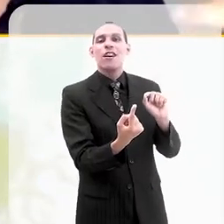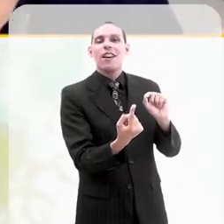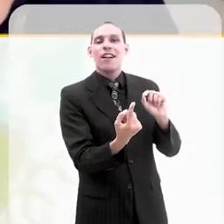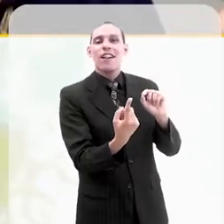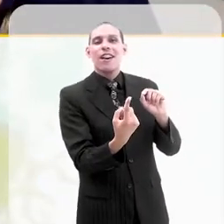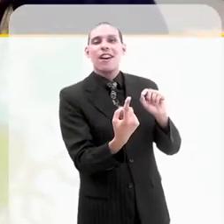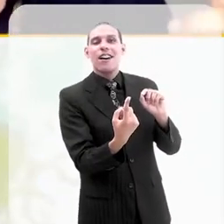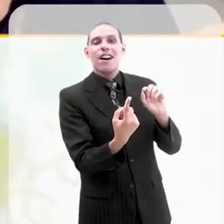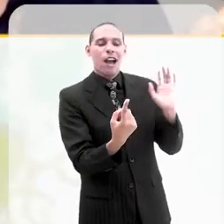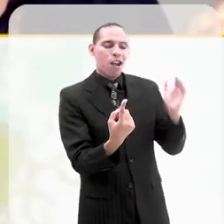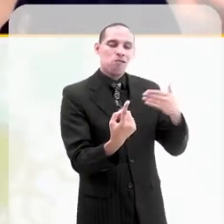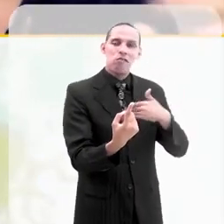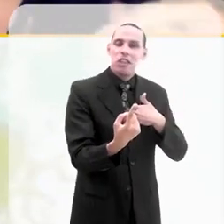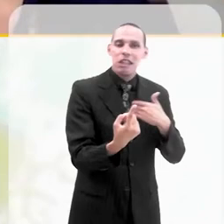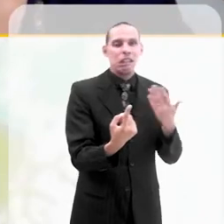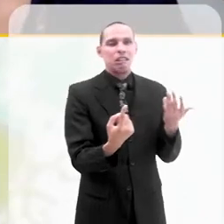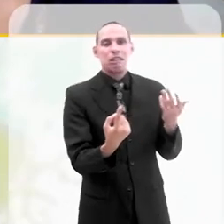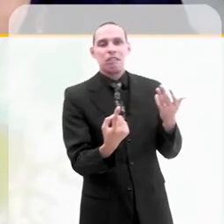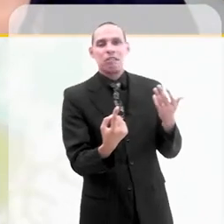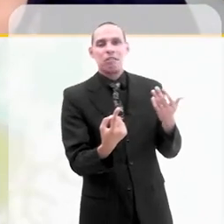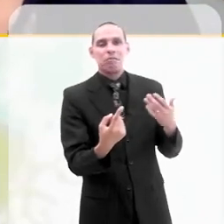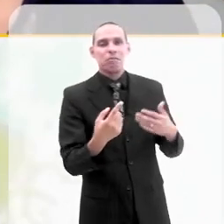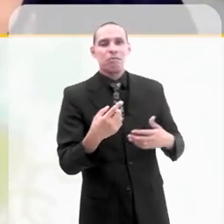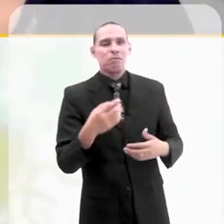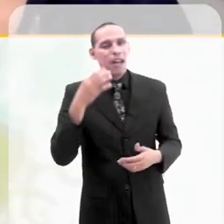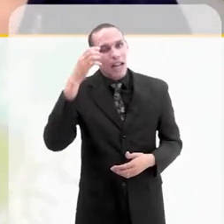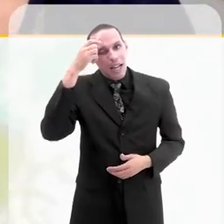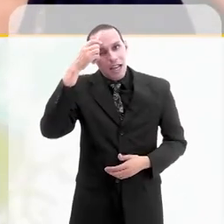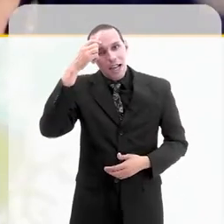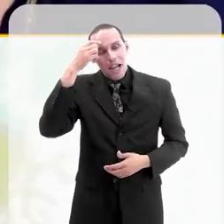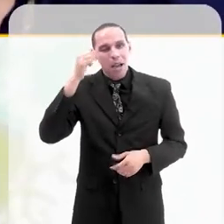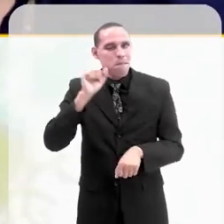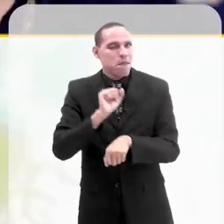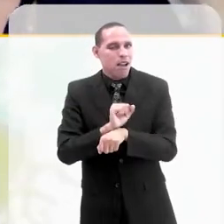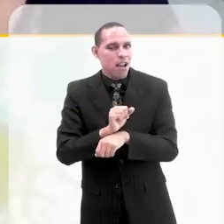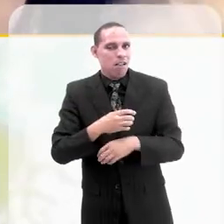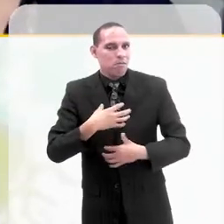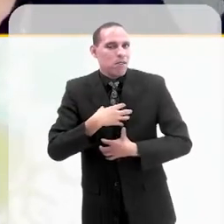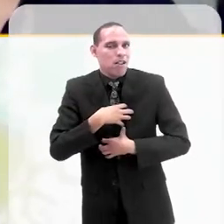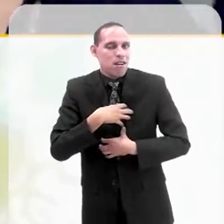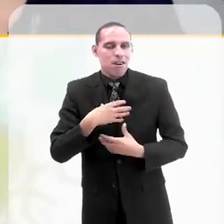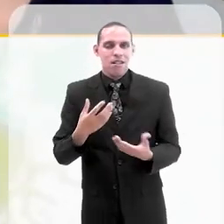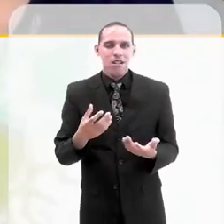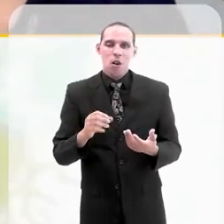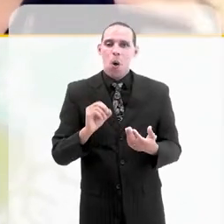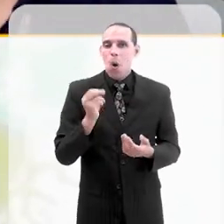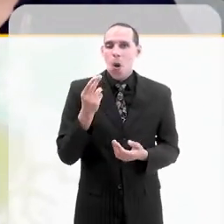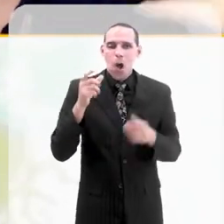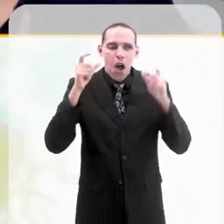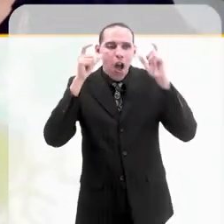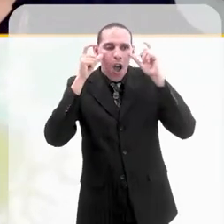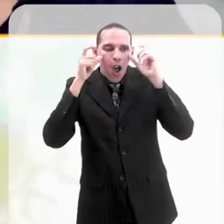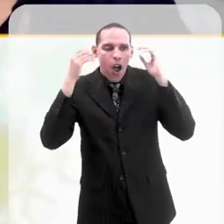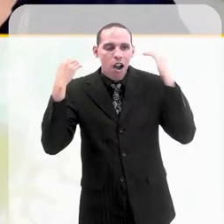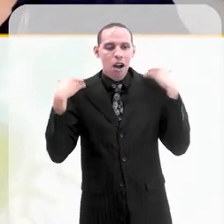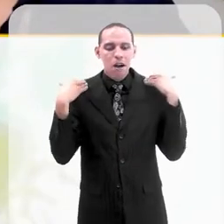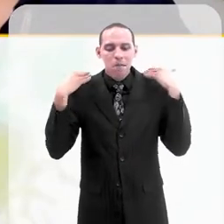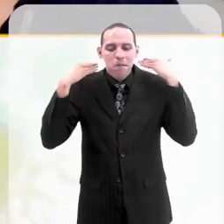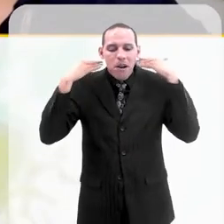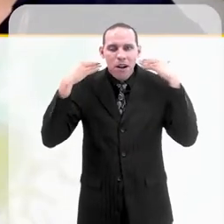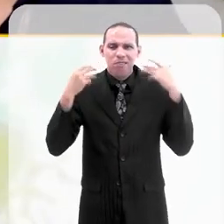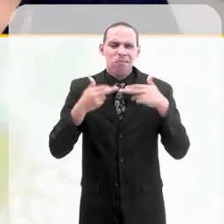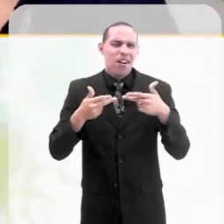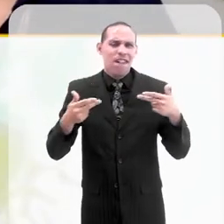ele tem autismo, ele tem a paralisia cerebral, ele tem a deficiência intelectual, ela usa óculos, ela tem cabelo curto. É